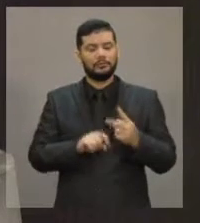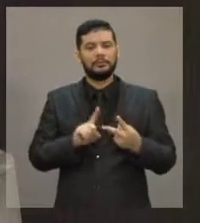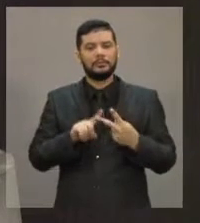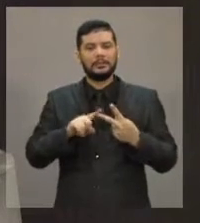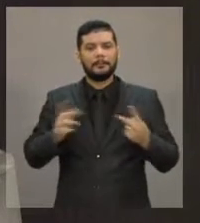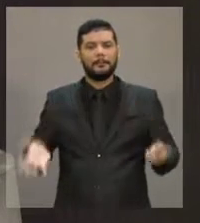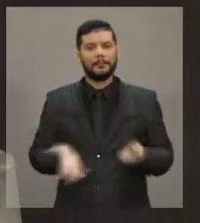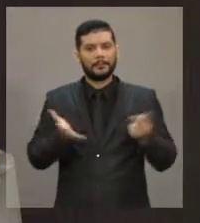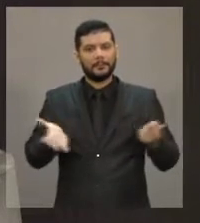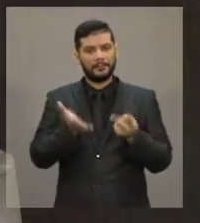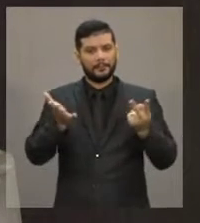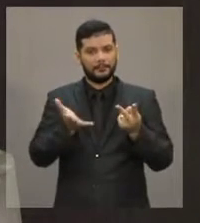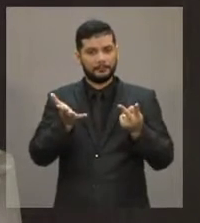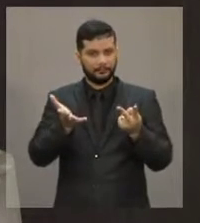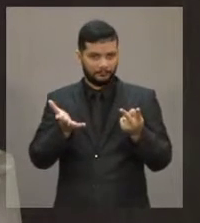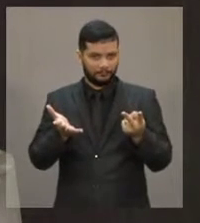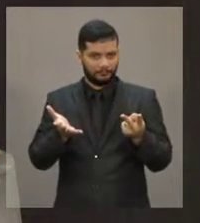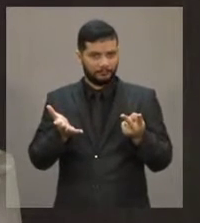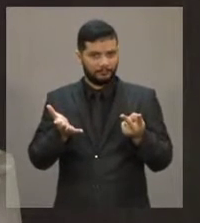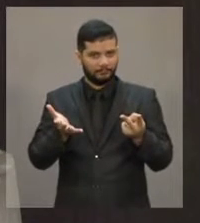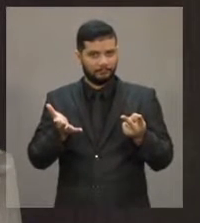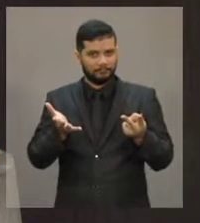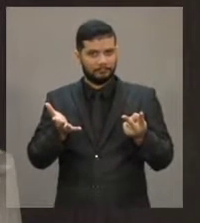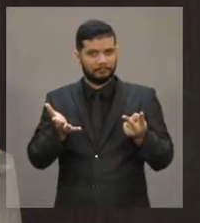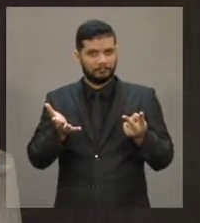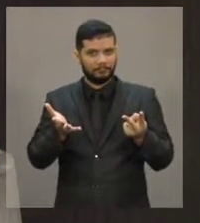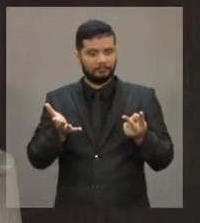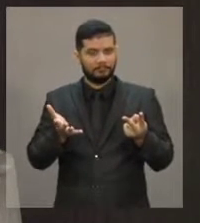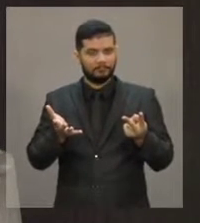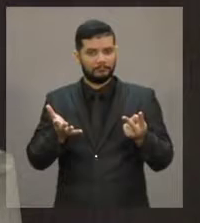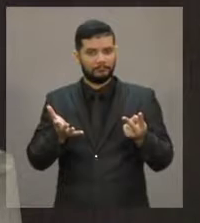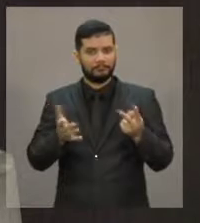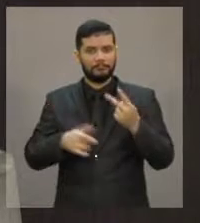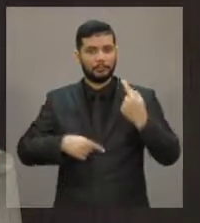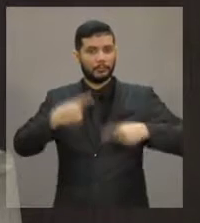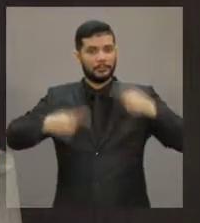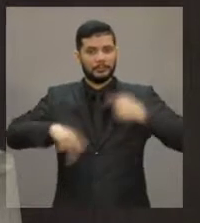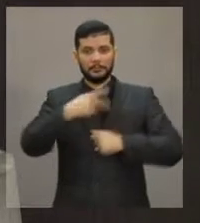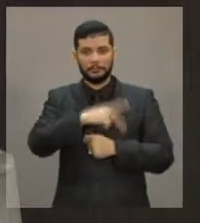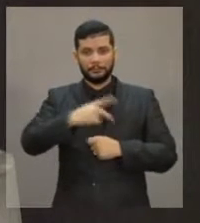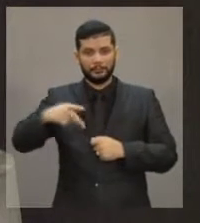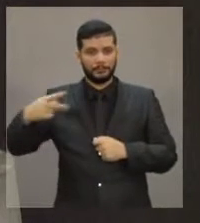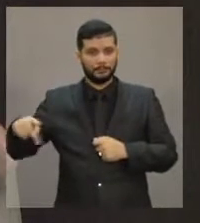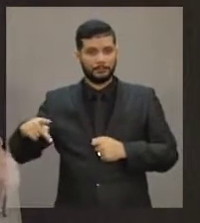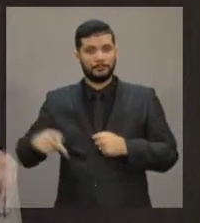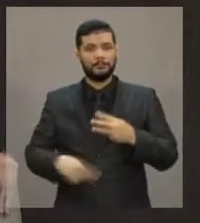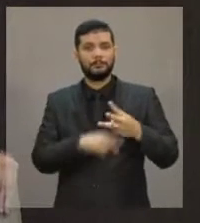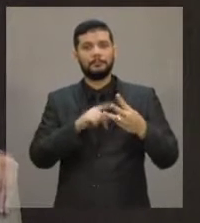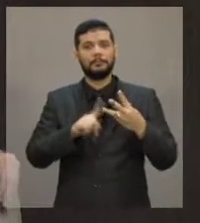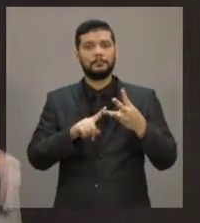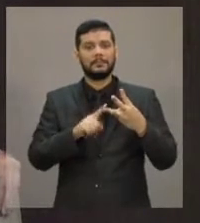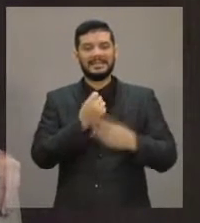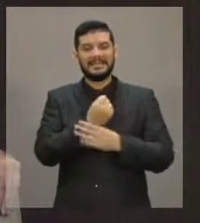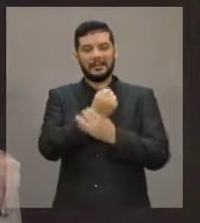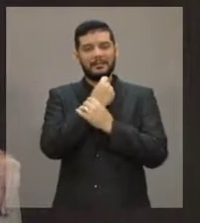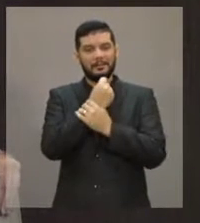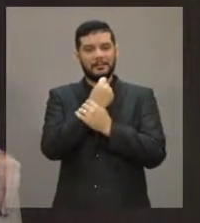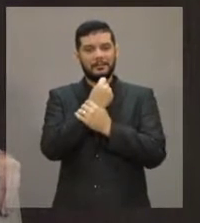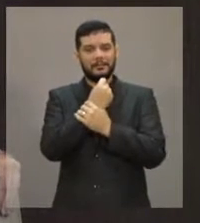Promover, ele tem que ser promovido por políticas públicas. E ele tem que ser